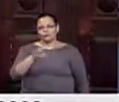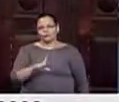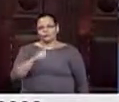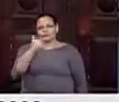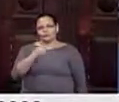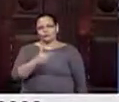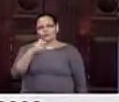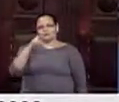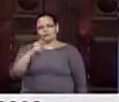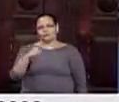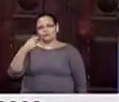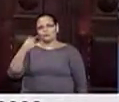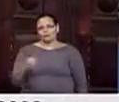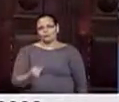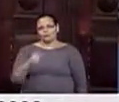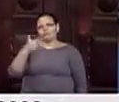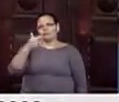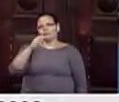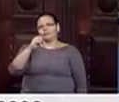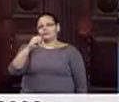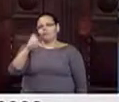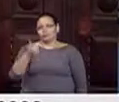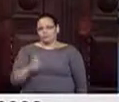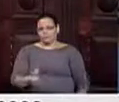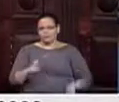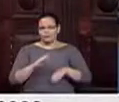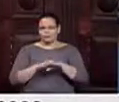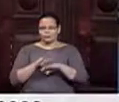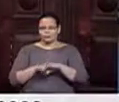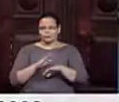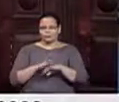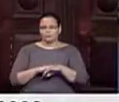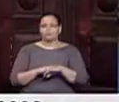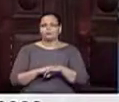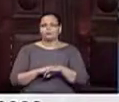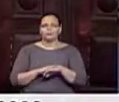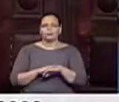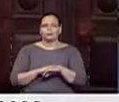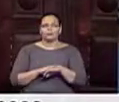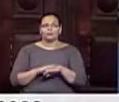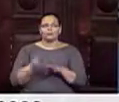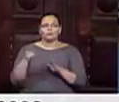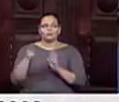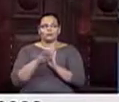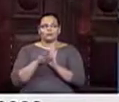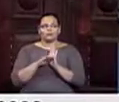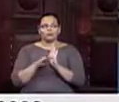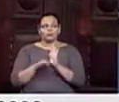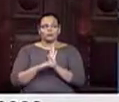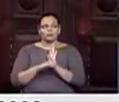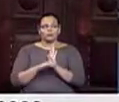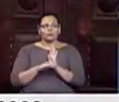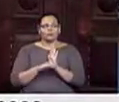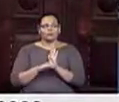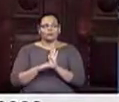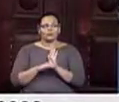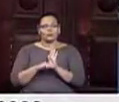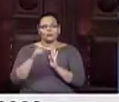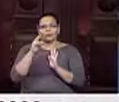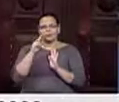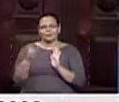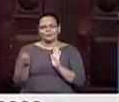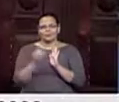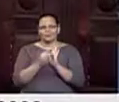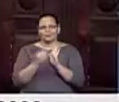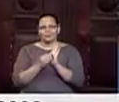257 de 2.500 de minha autoria que institui programa de proximidade que visa dar acolhimento e atendimento